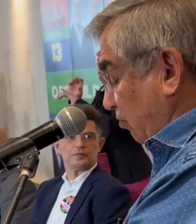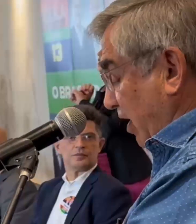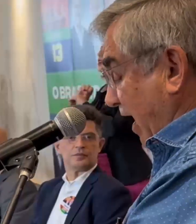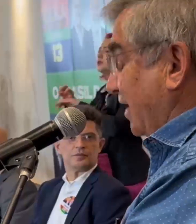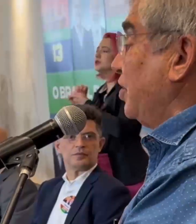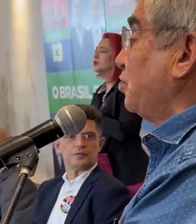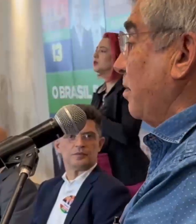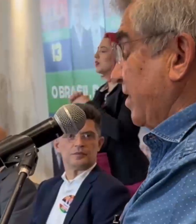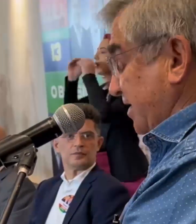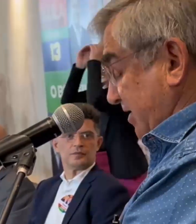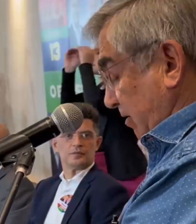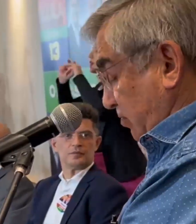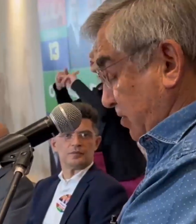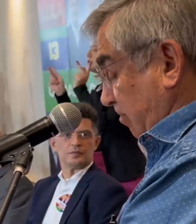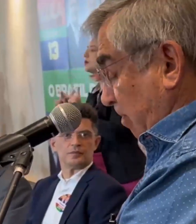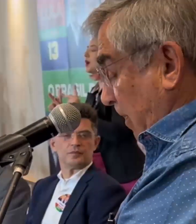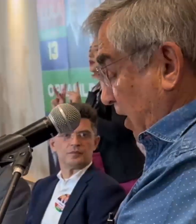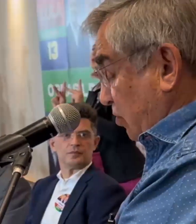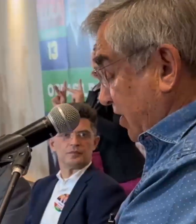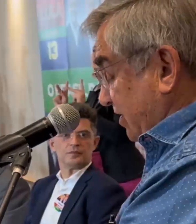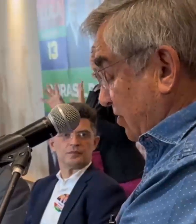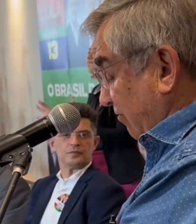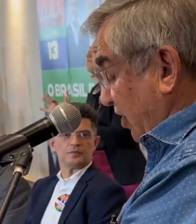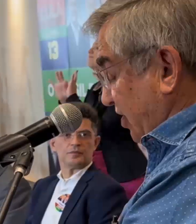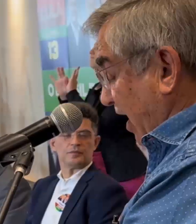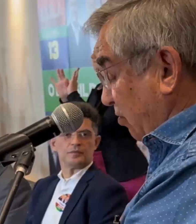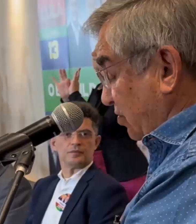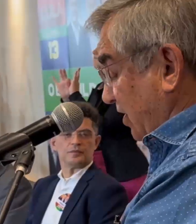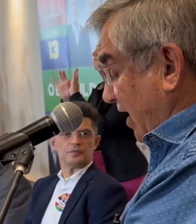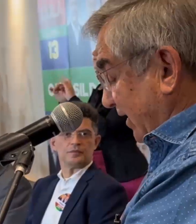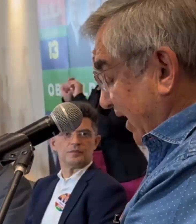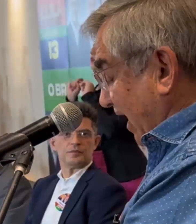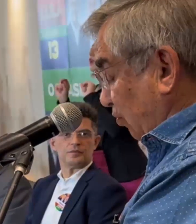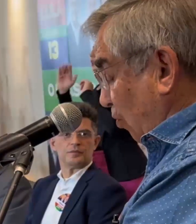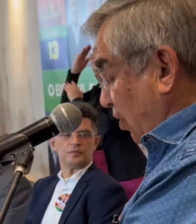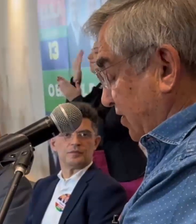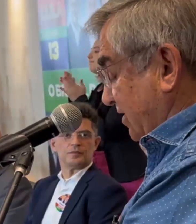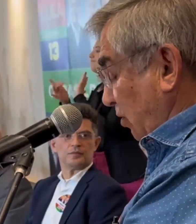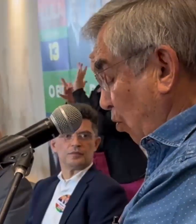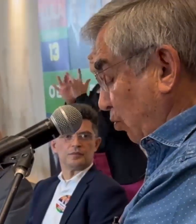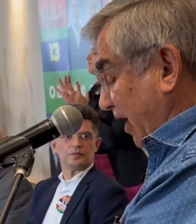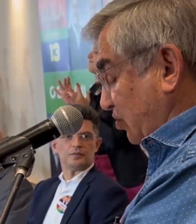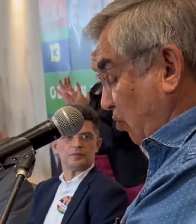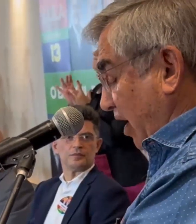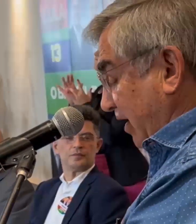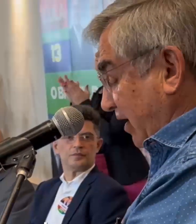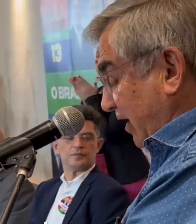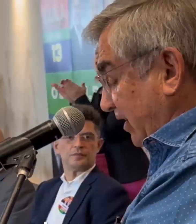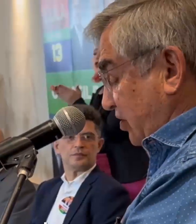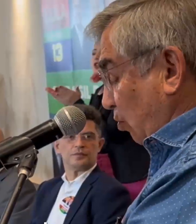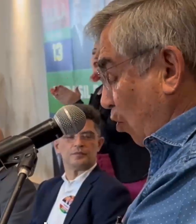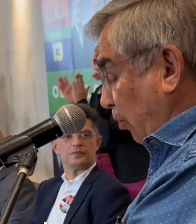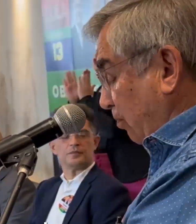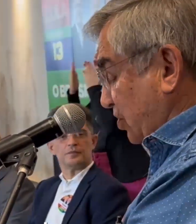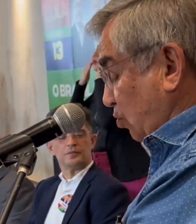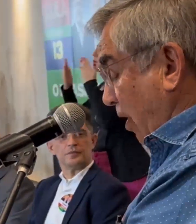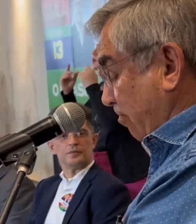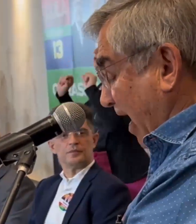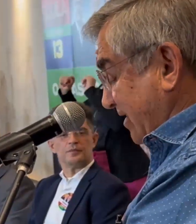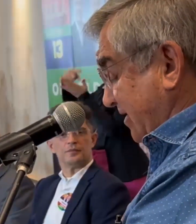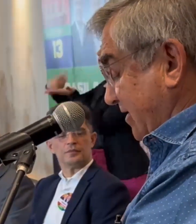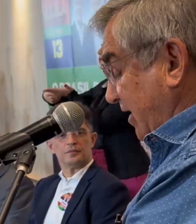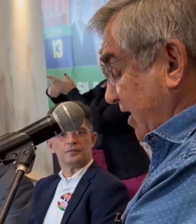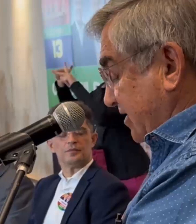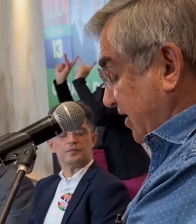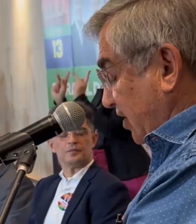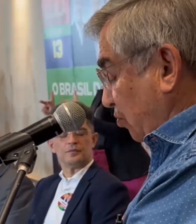e união é disso que precisamos e os cristãos evangélicos tem dado mostra ao longo da história de seu compromisso com